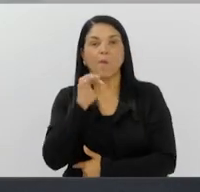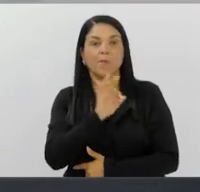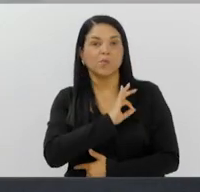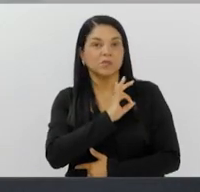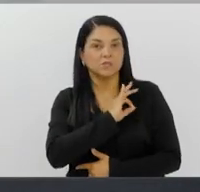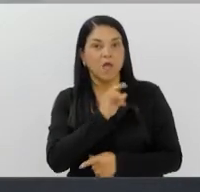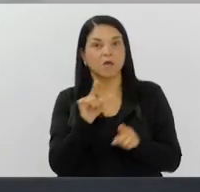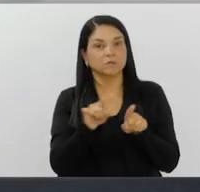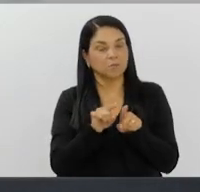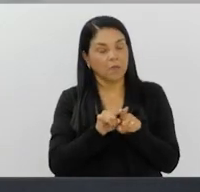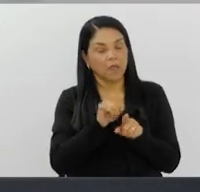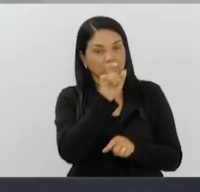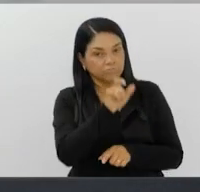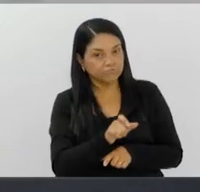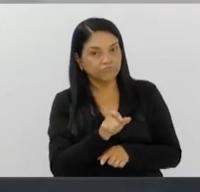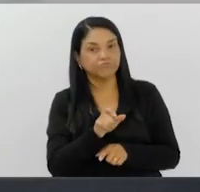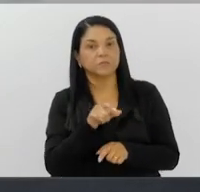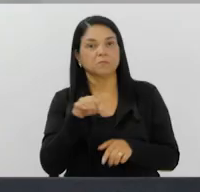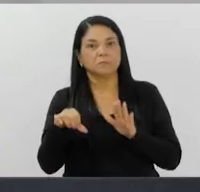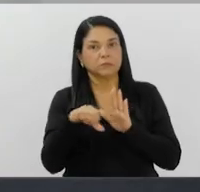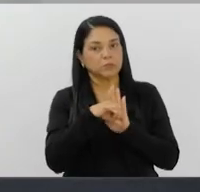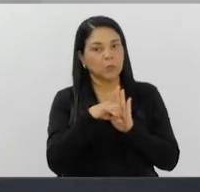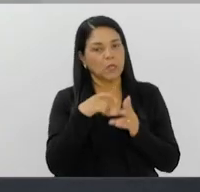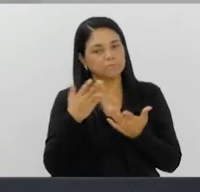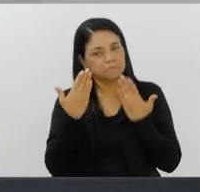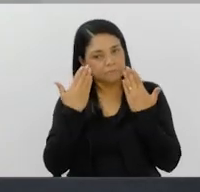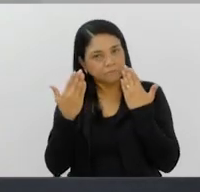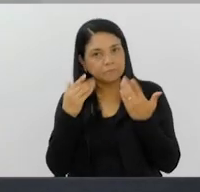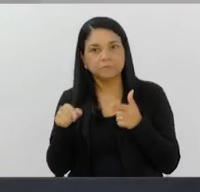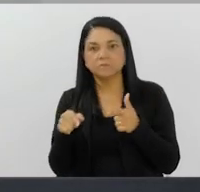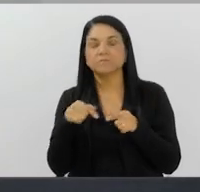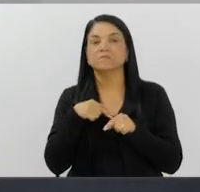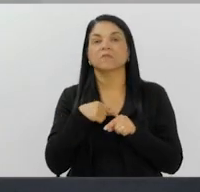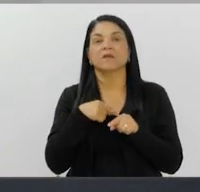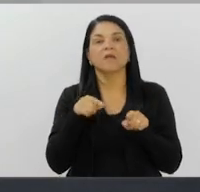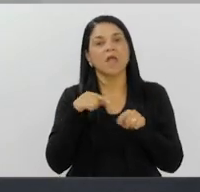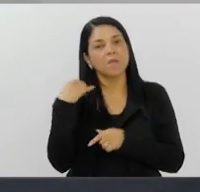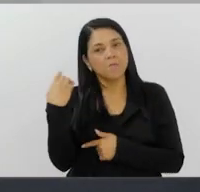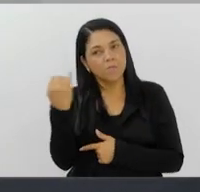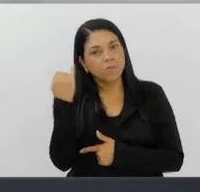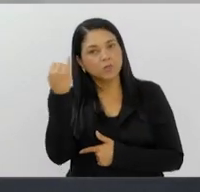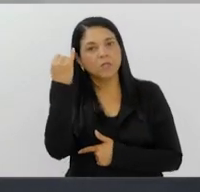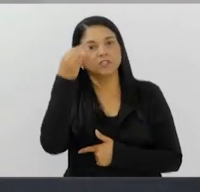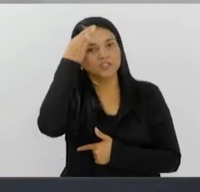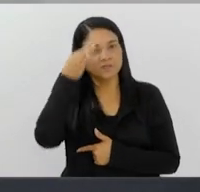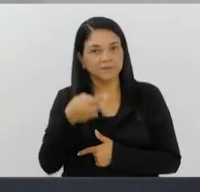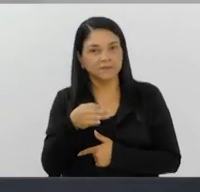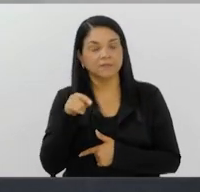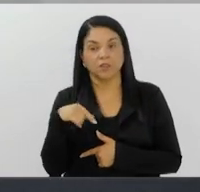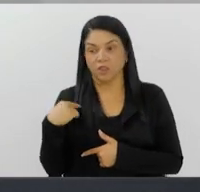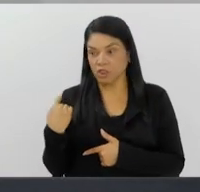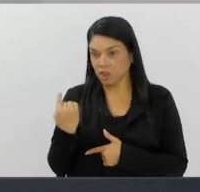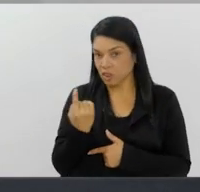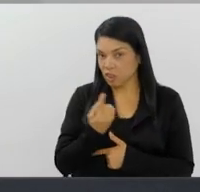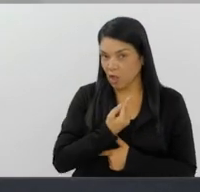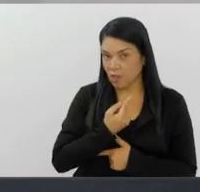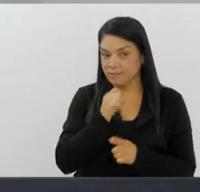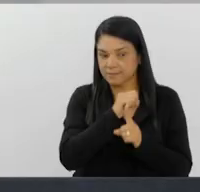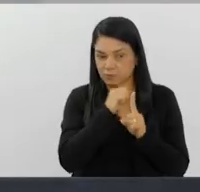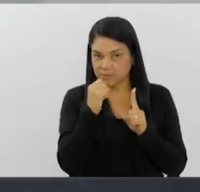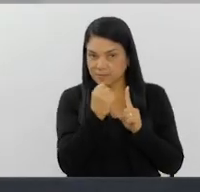isso tá em vários lugares isso também tá na Iá E pra gente é importante entender porque muitas vezes nós